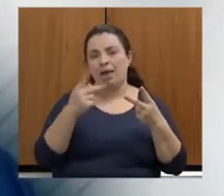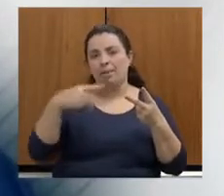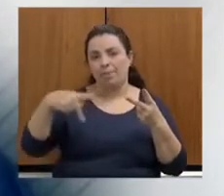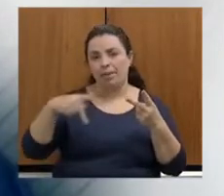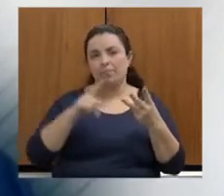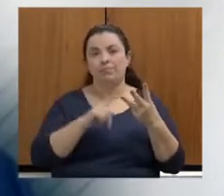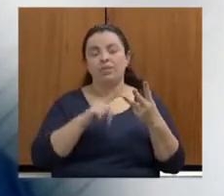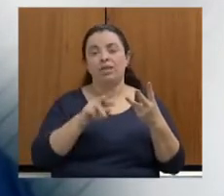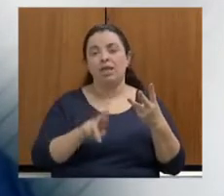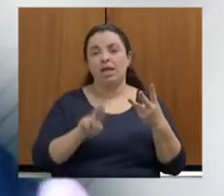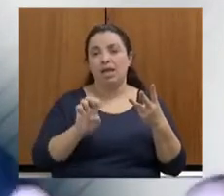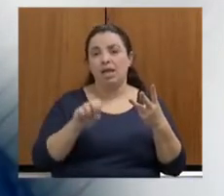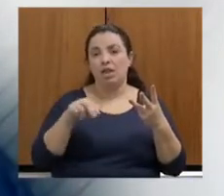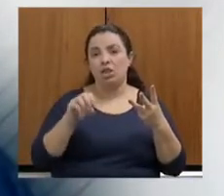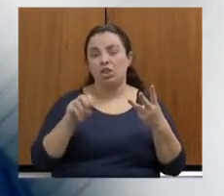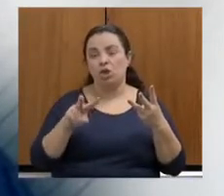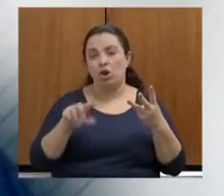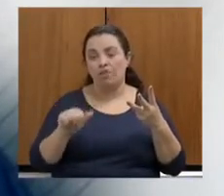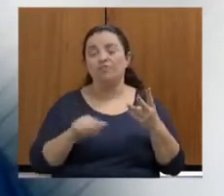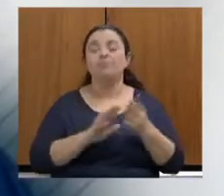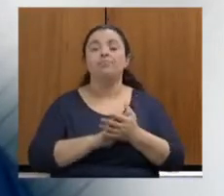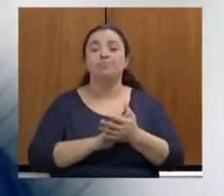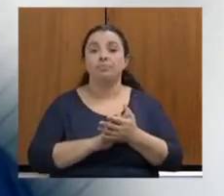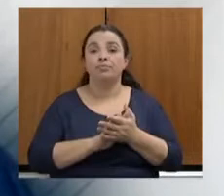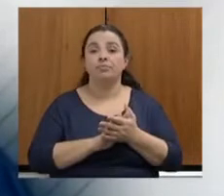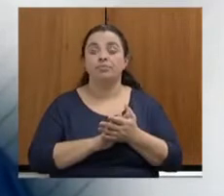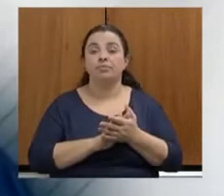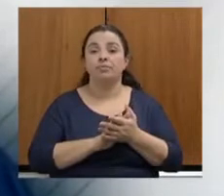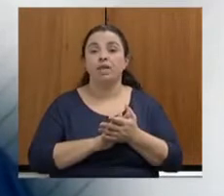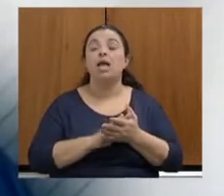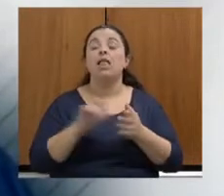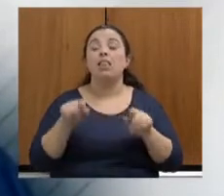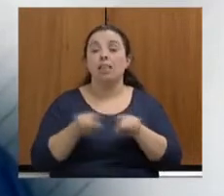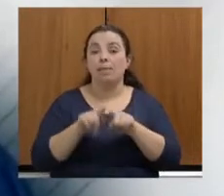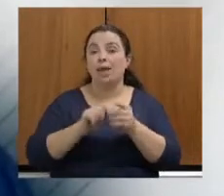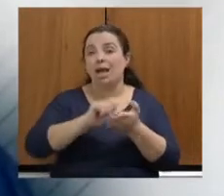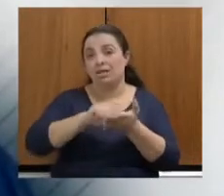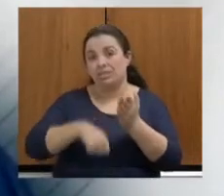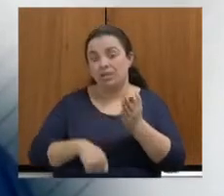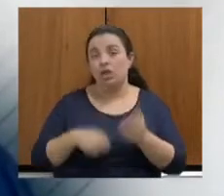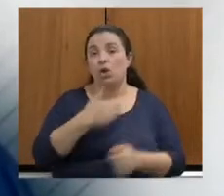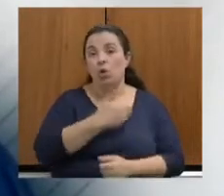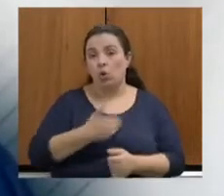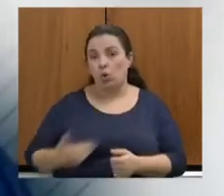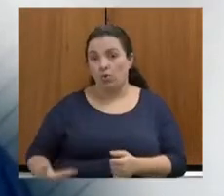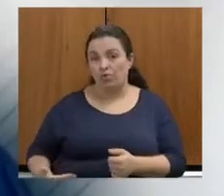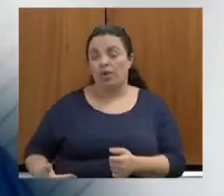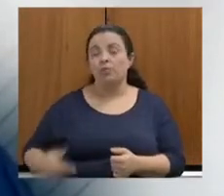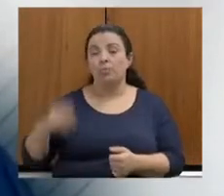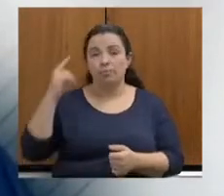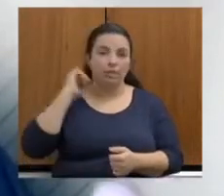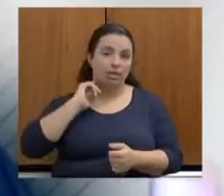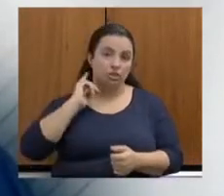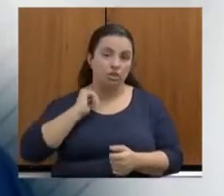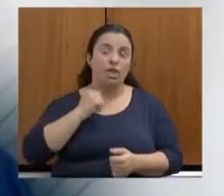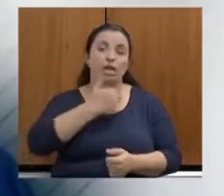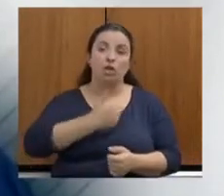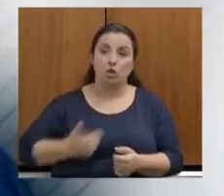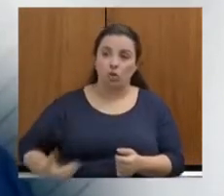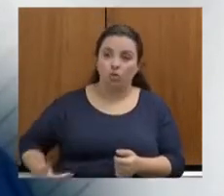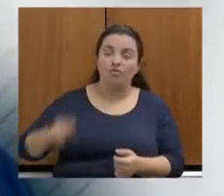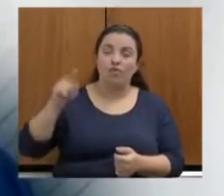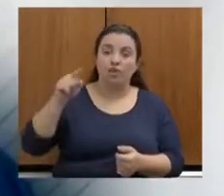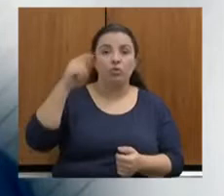da federal de Espírito Santo e de Minas Gerais e por fim também Ministérios